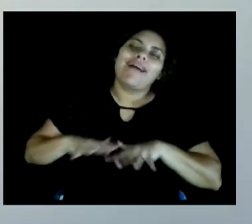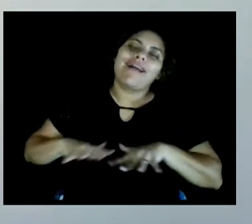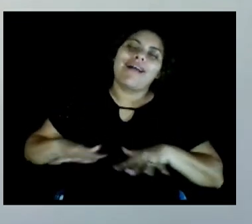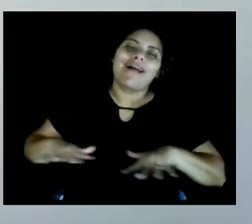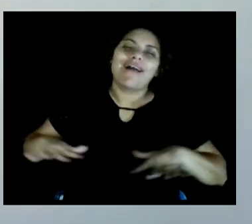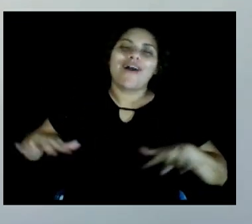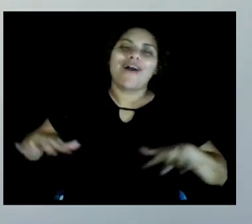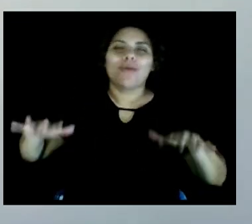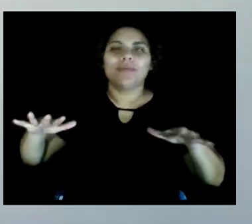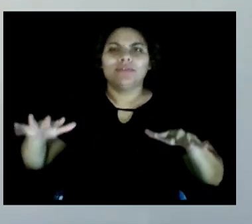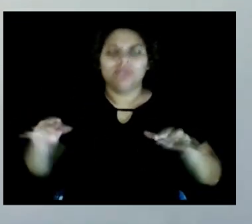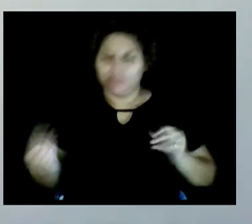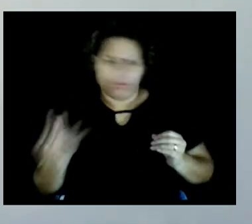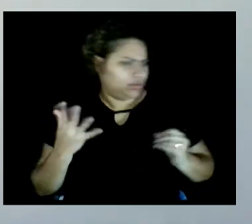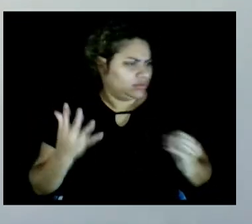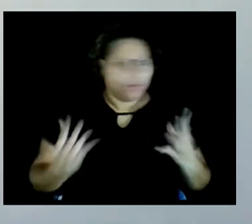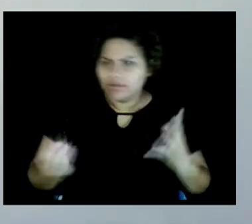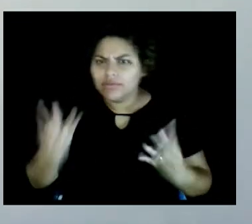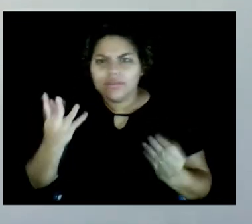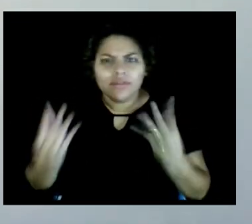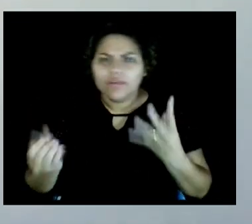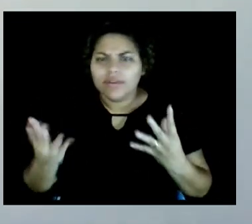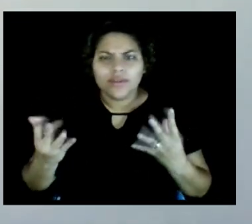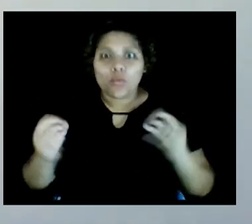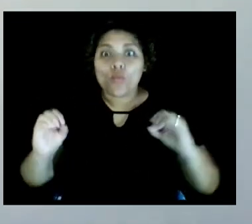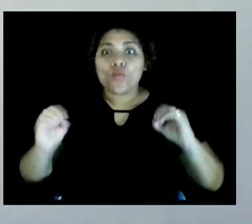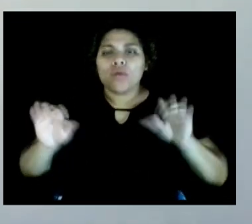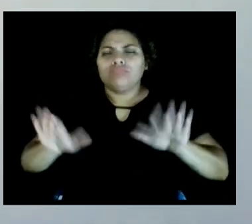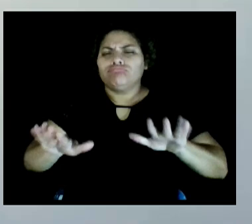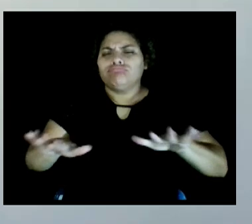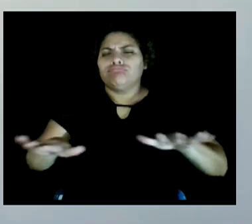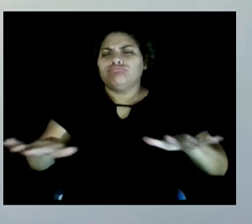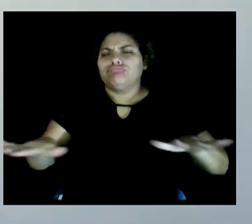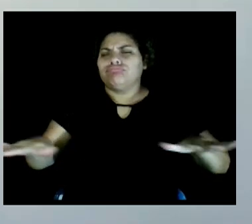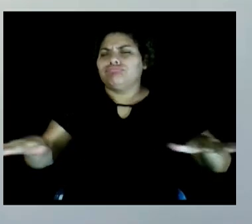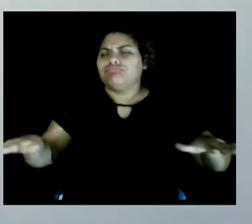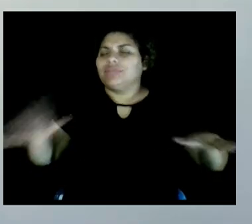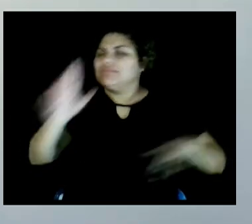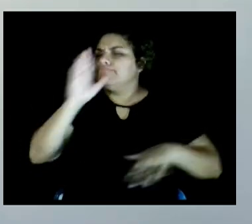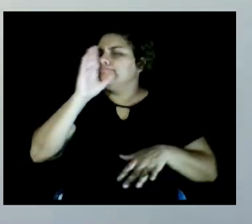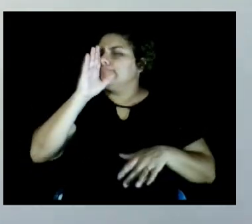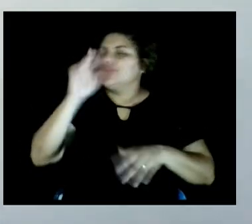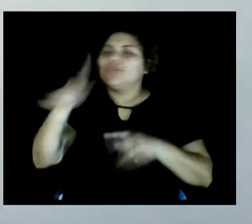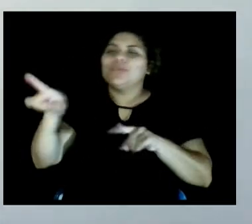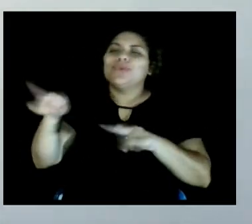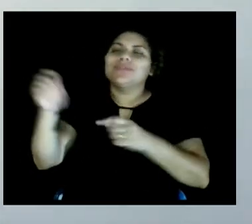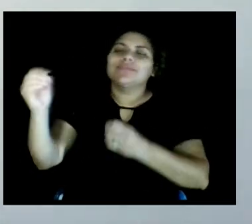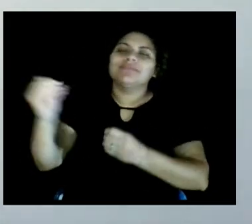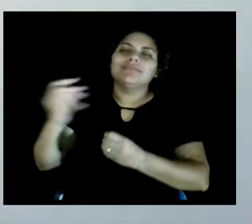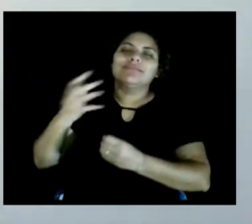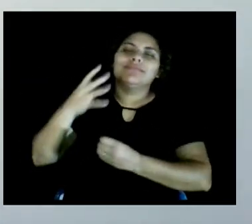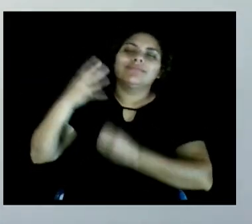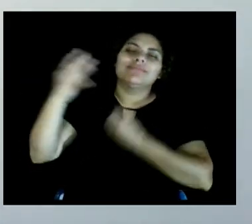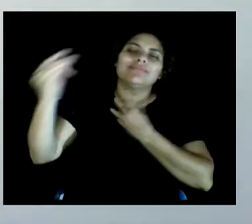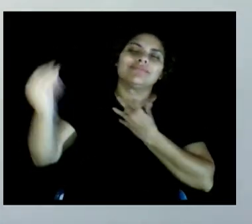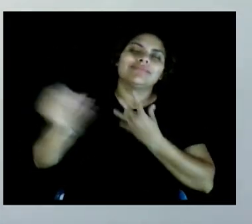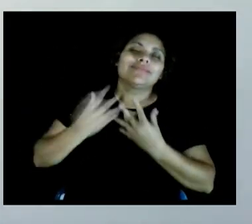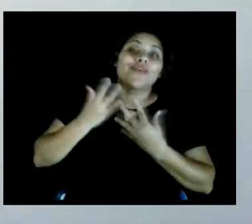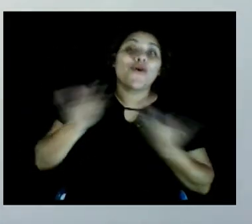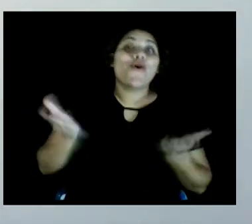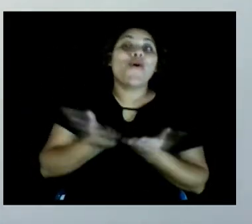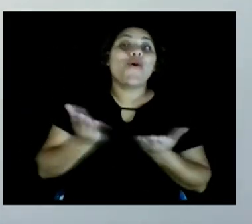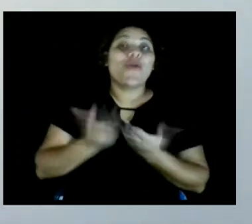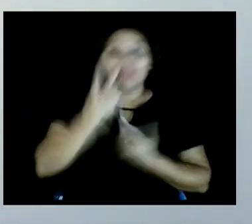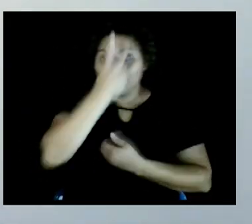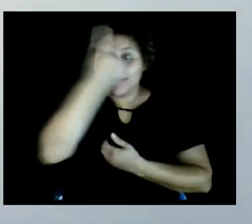né? Hoje a gente vive um momento cheio de estímulos e isso acaba deixando as pessoas cada vez mais ansiosas, né?